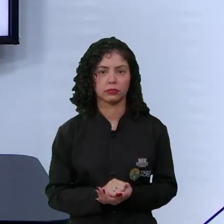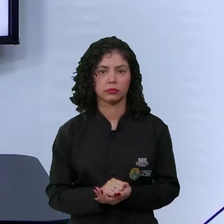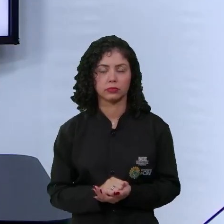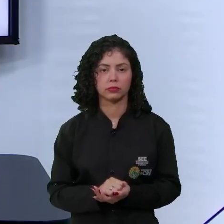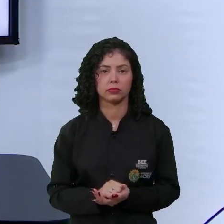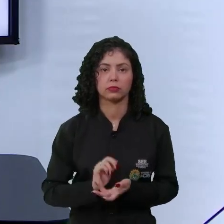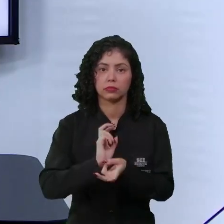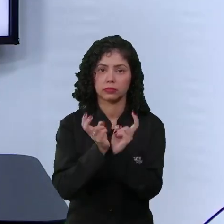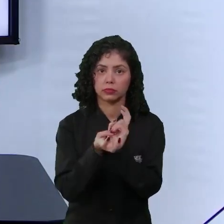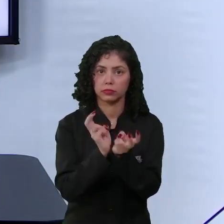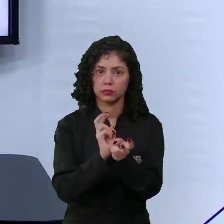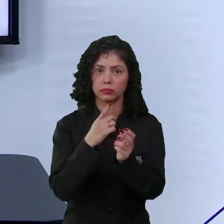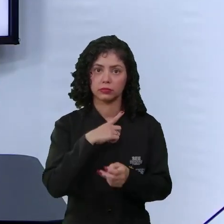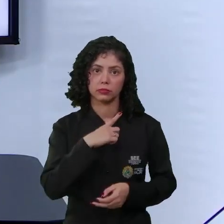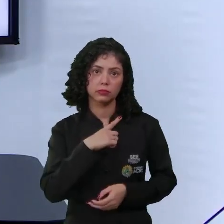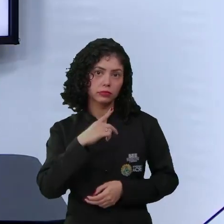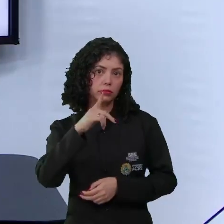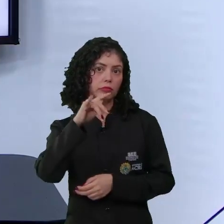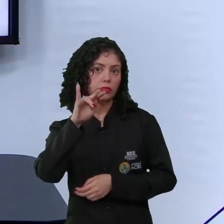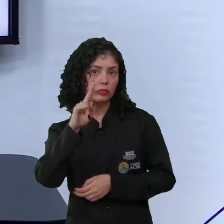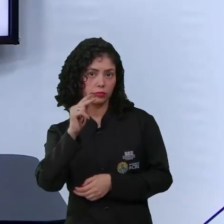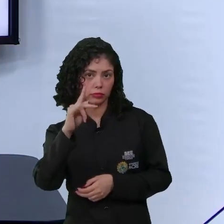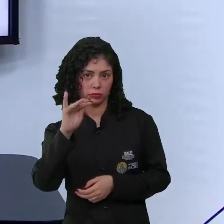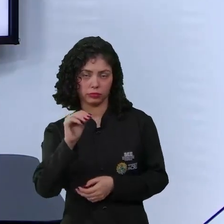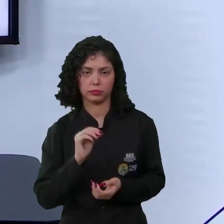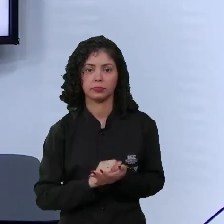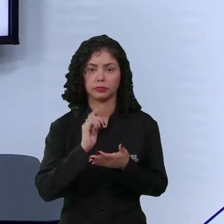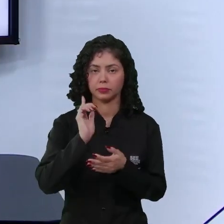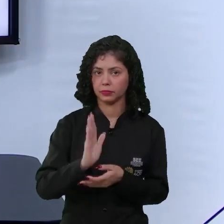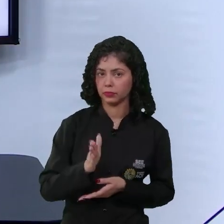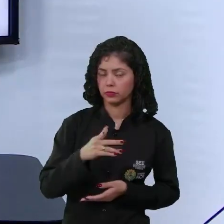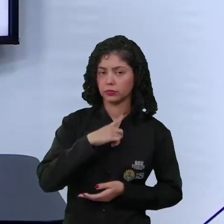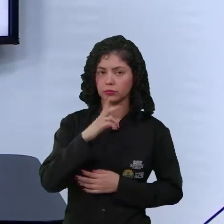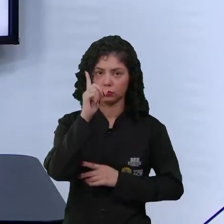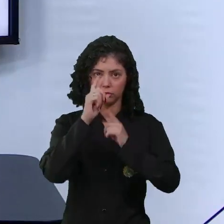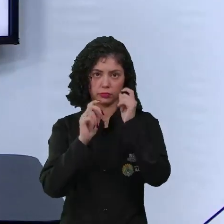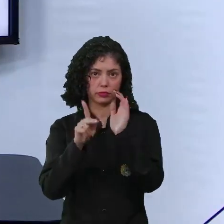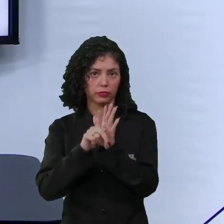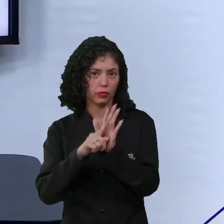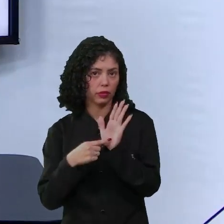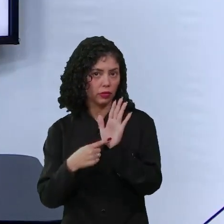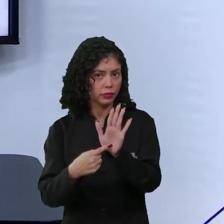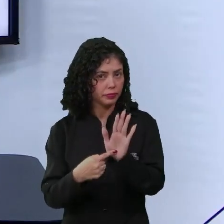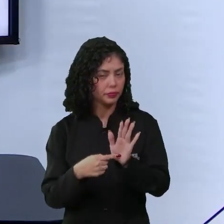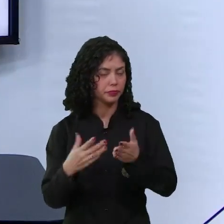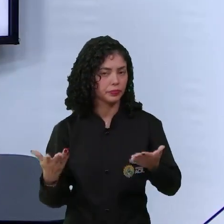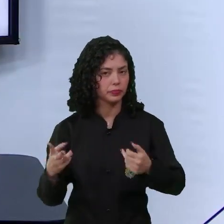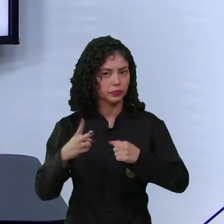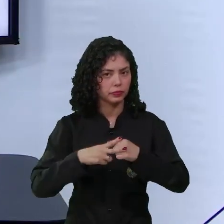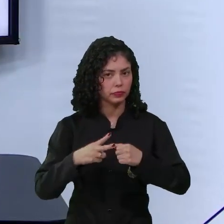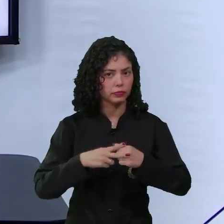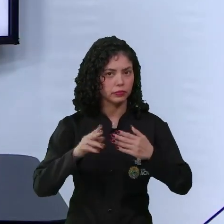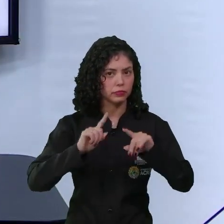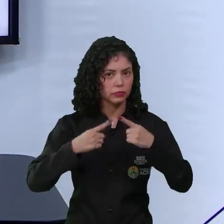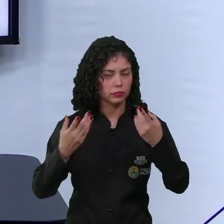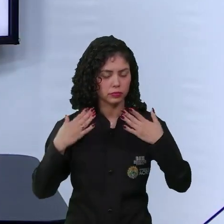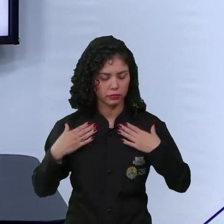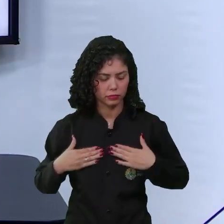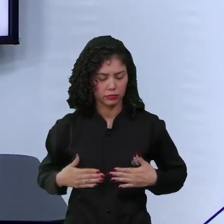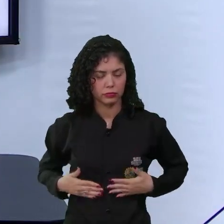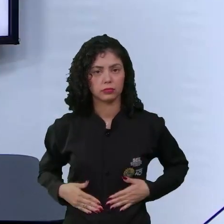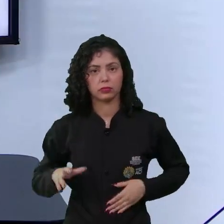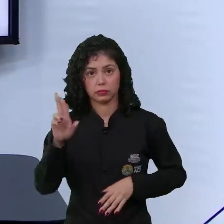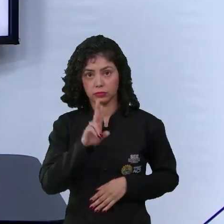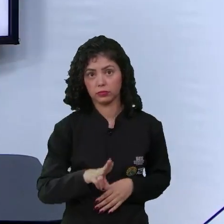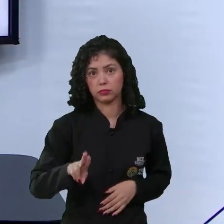da capoeira, mas aqui temos o hip hop. Então é sempre uma forma de tipo, eu vou expressar, vou verbalizar, mas o corpo é o